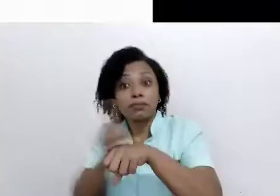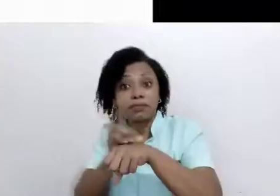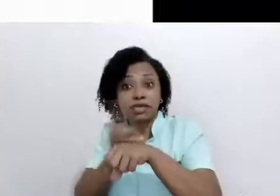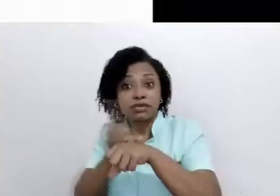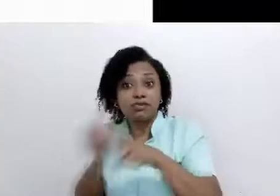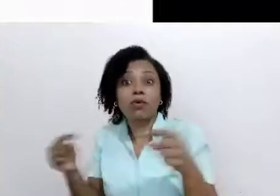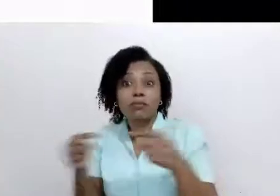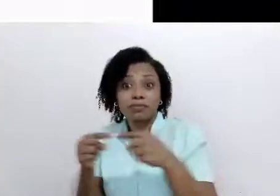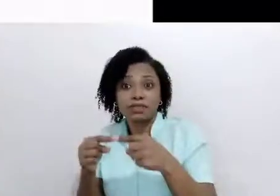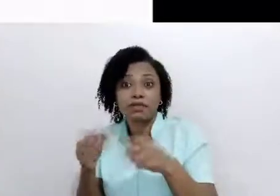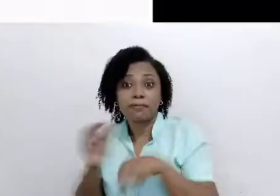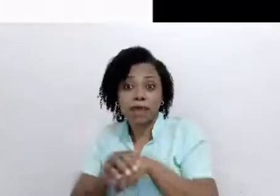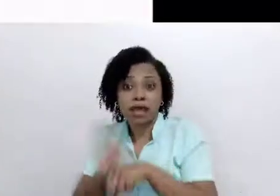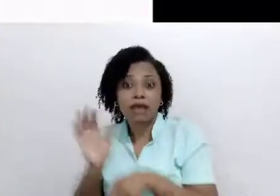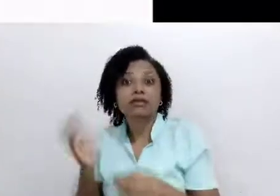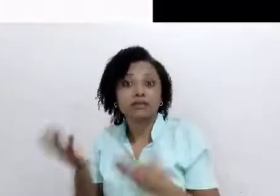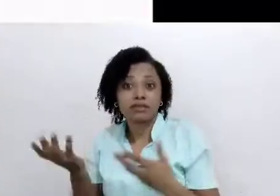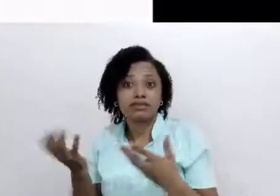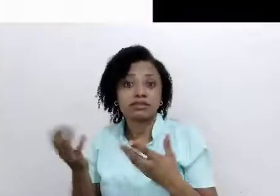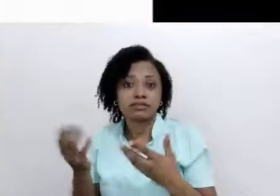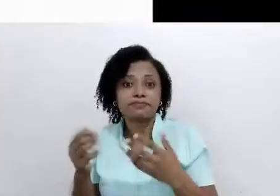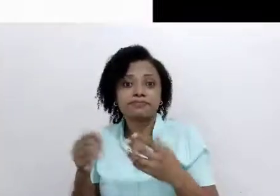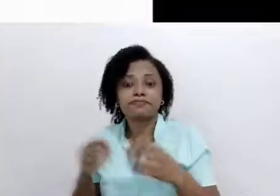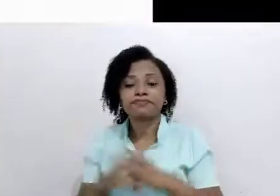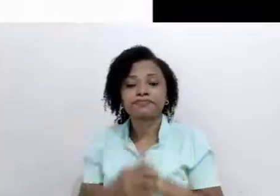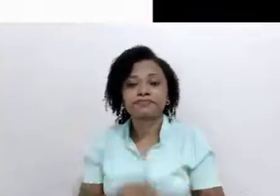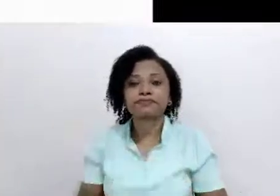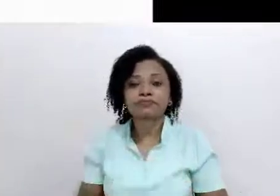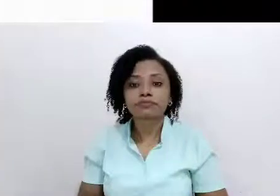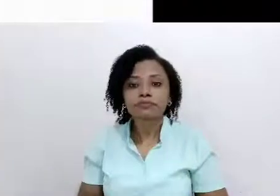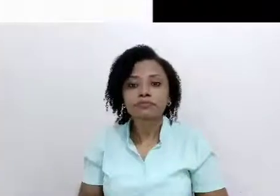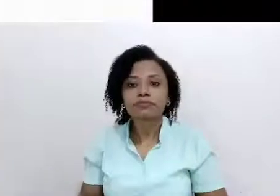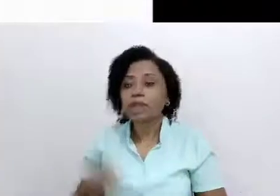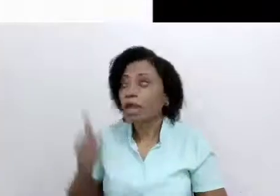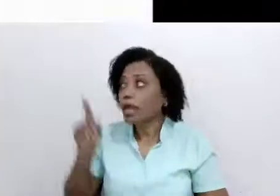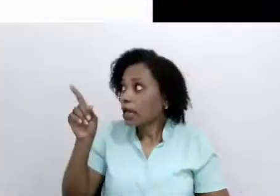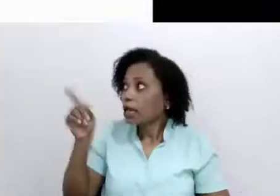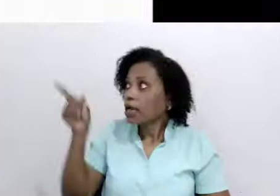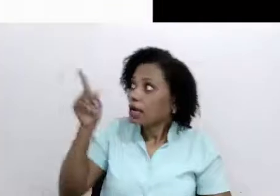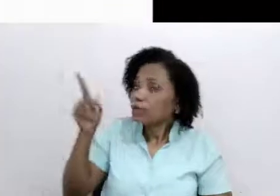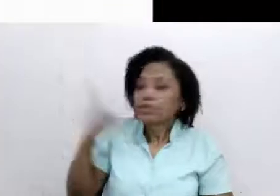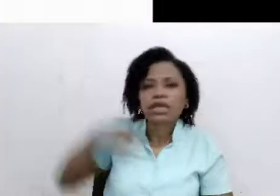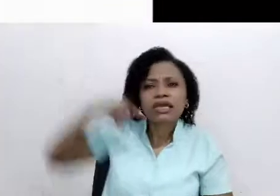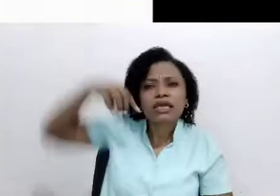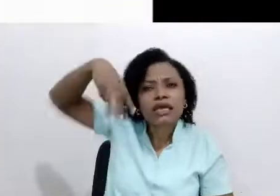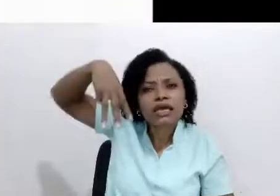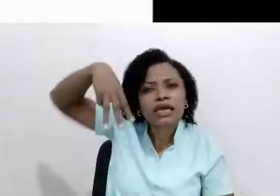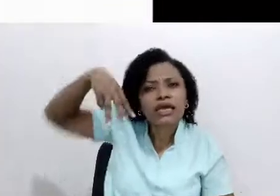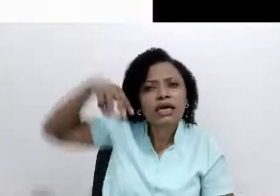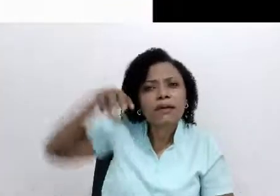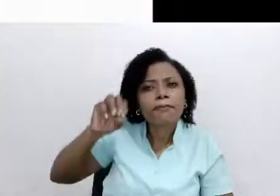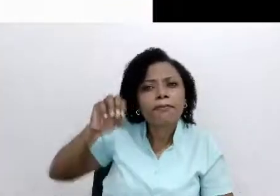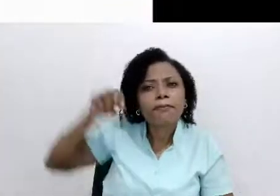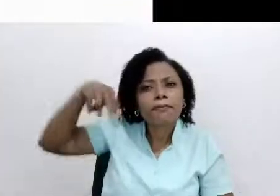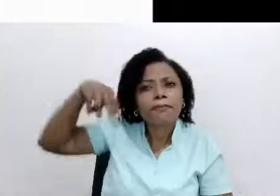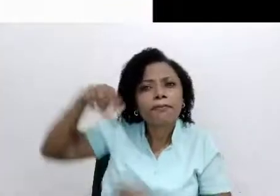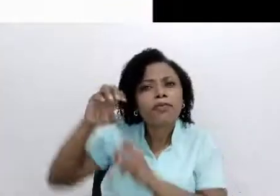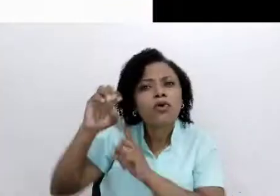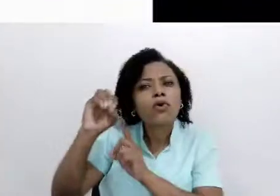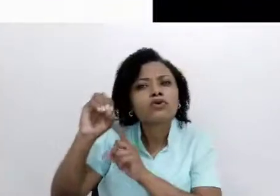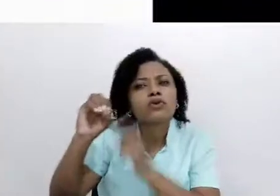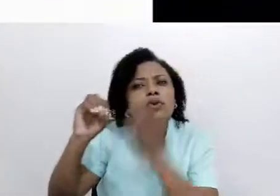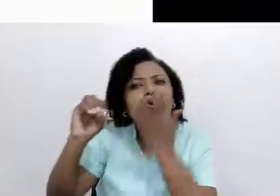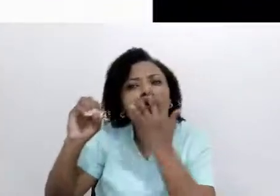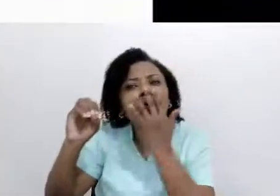Já quando a gente ilumina esse objeto com a luz monocromática, uma cromática cor, uma única